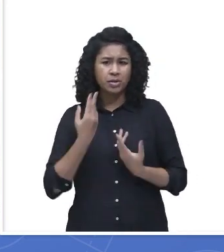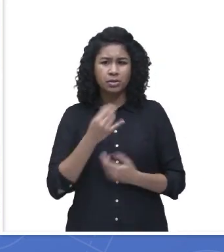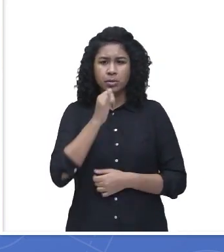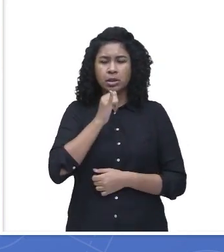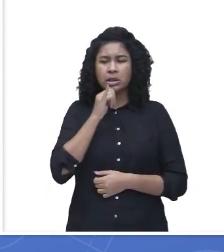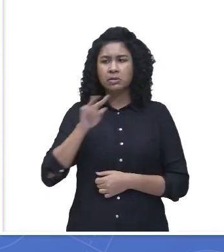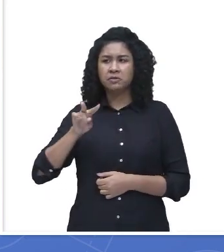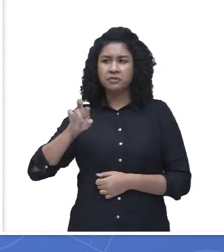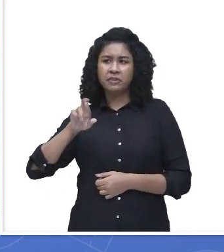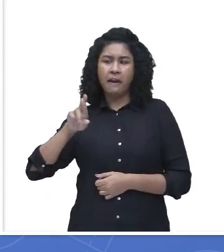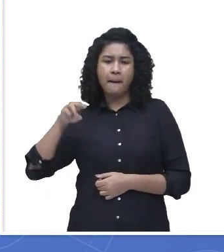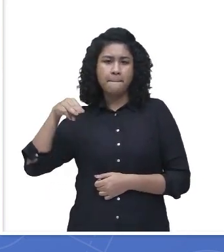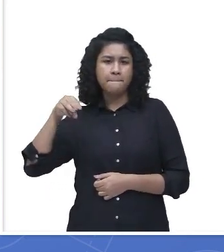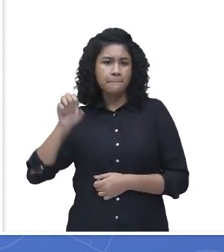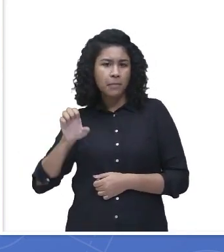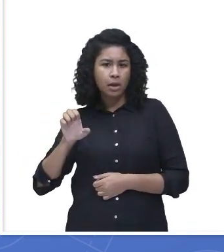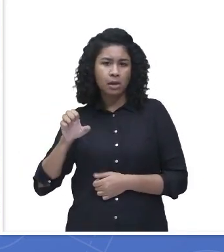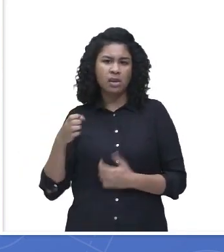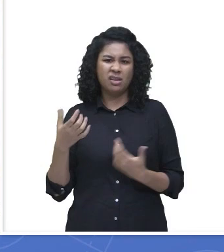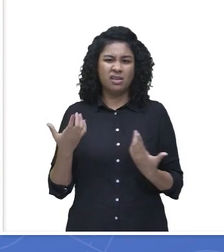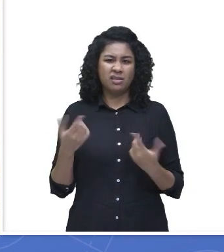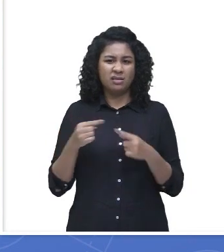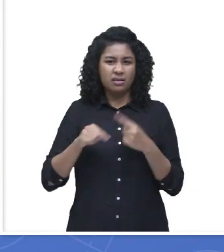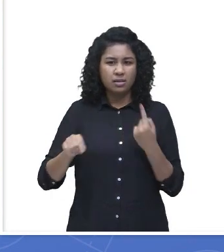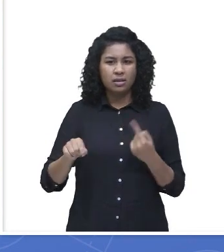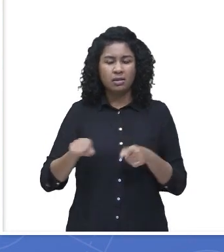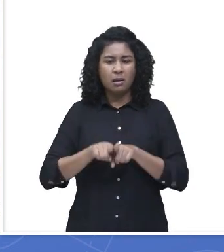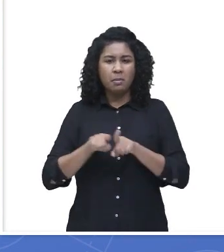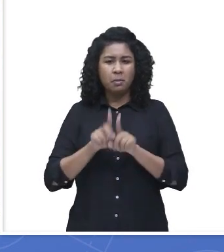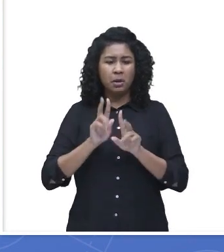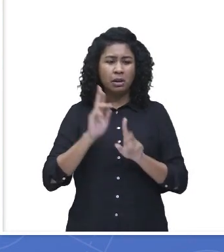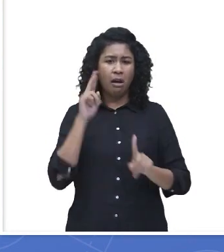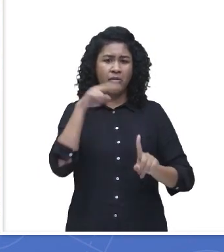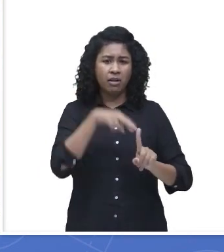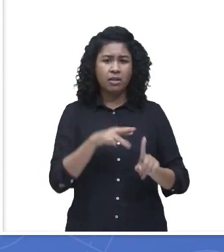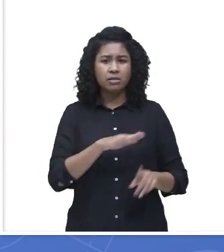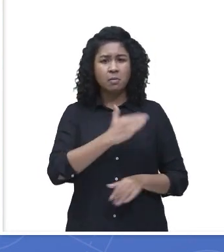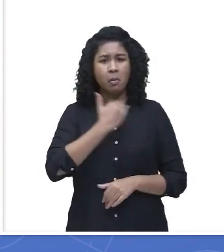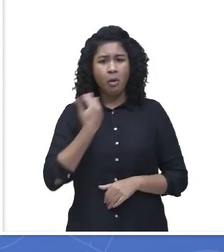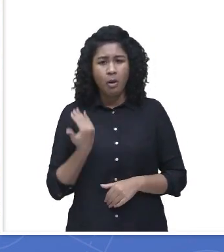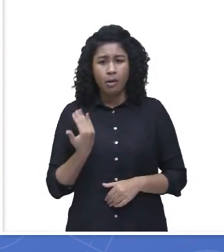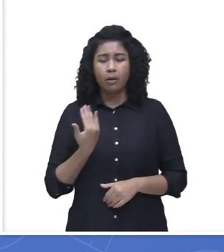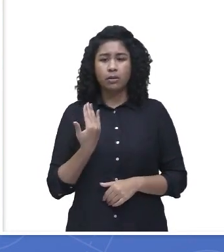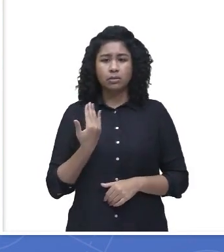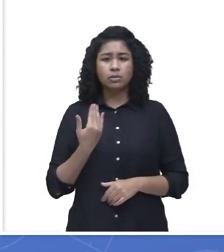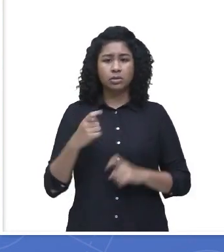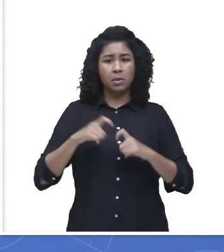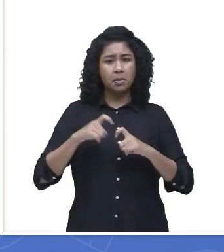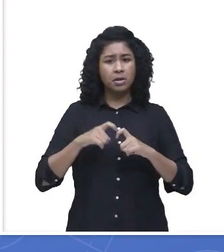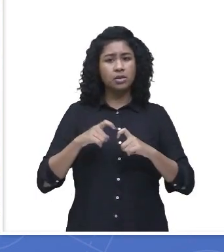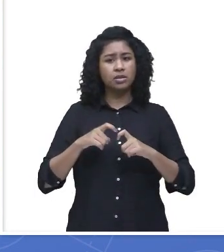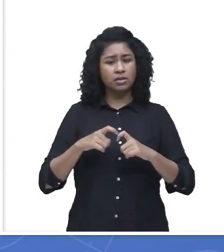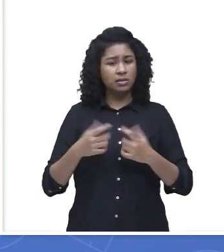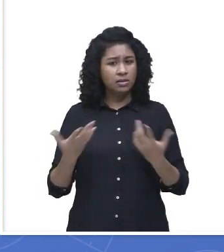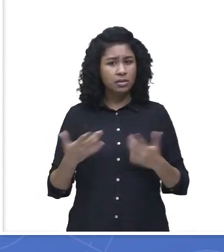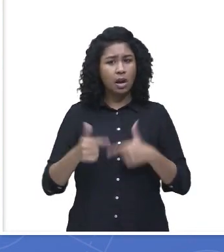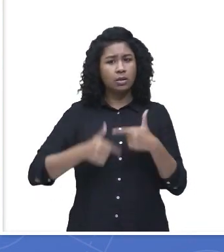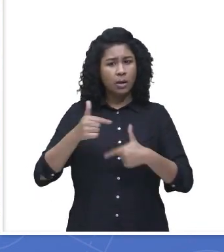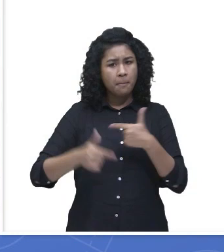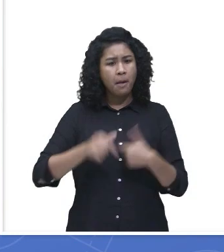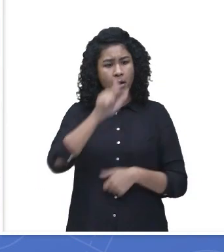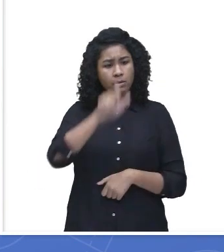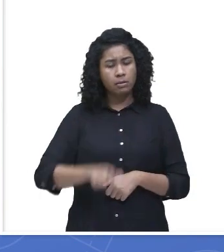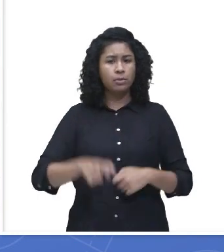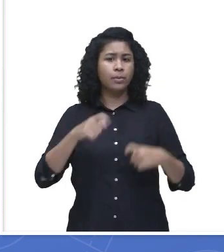verme, né? Ele vai utilizar termos referentes à morte, à medicina, né? Ao trabalho do médico. Então, percebo que